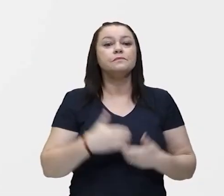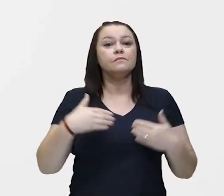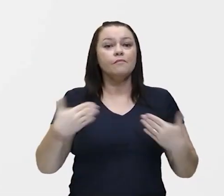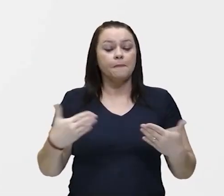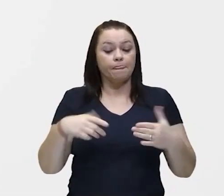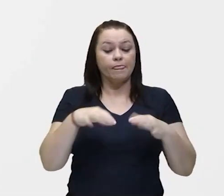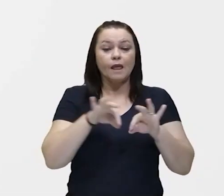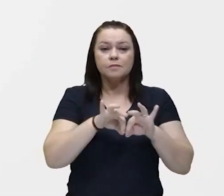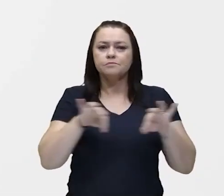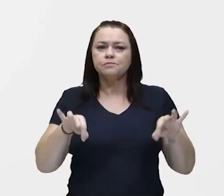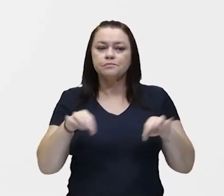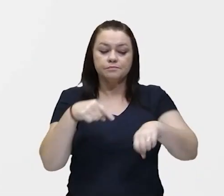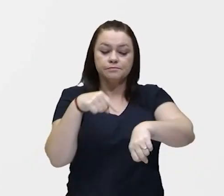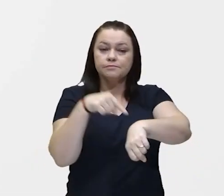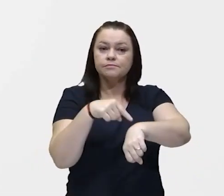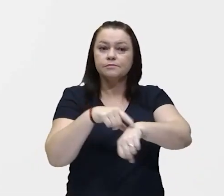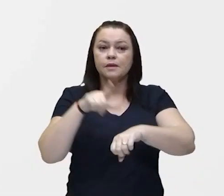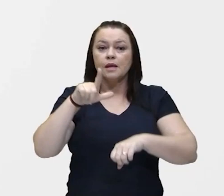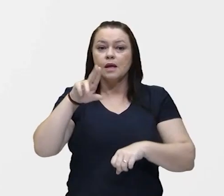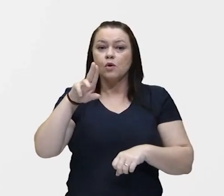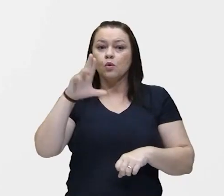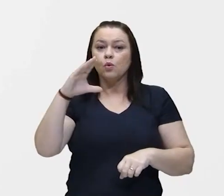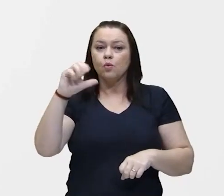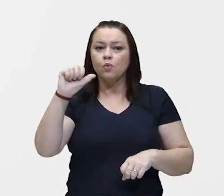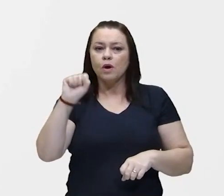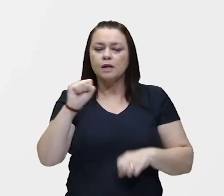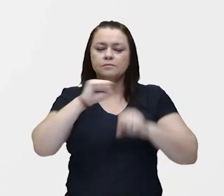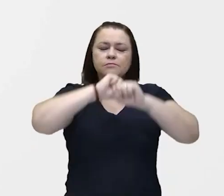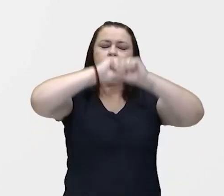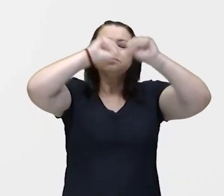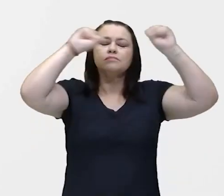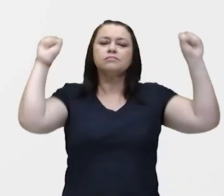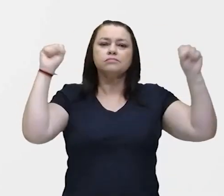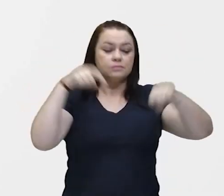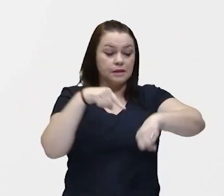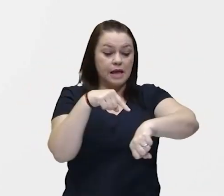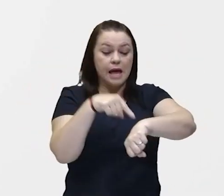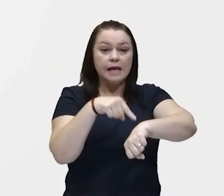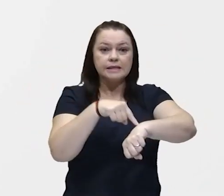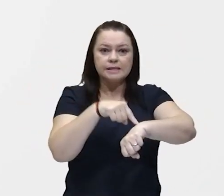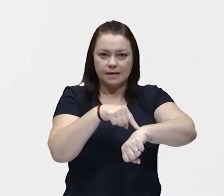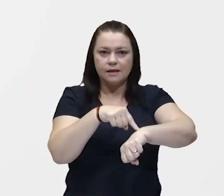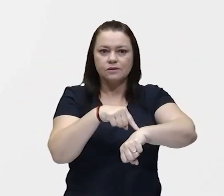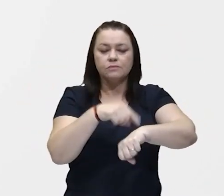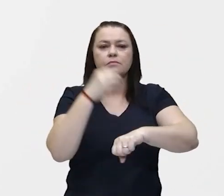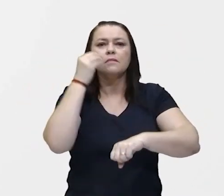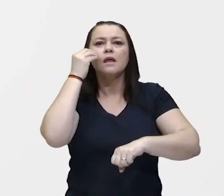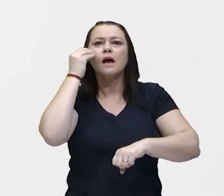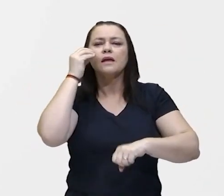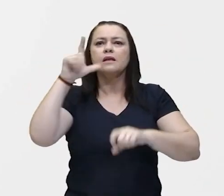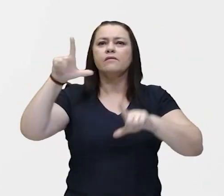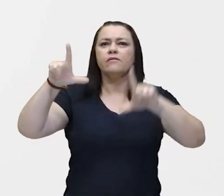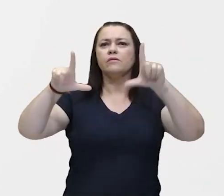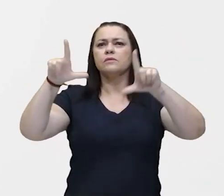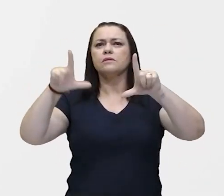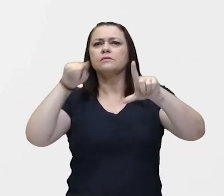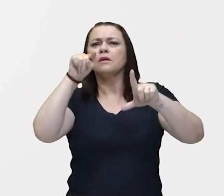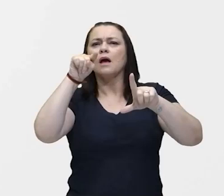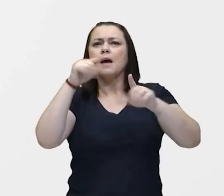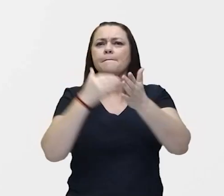de tempo. Lucas acordou às 7 horas da manhã e olhou no seu quadro o horário da sua primeira aula na